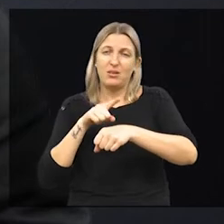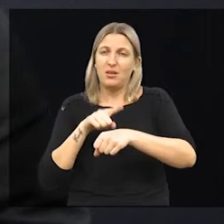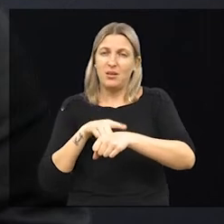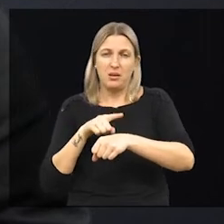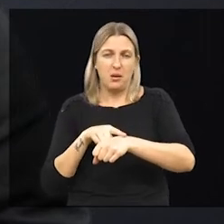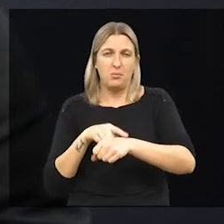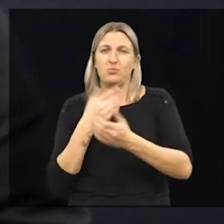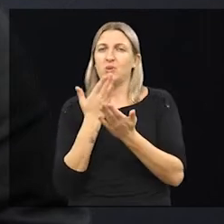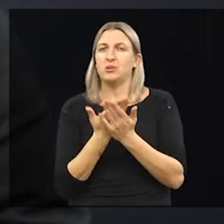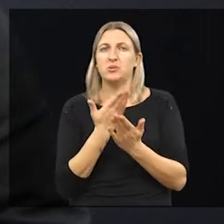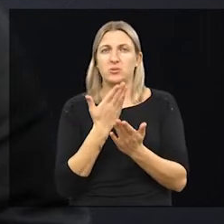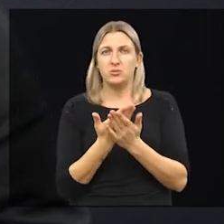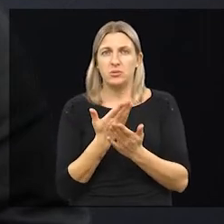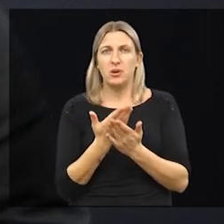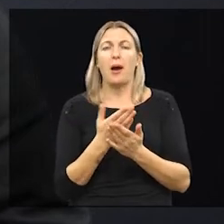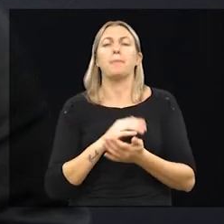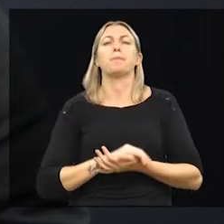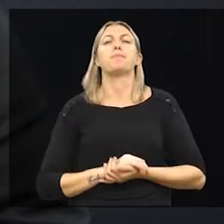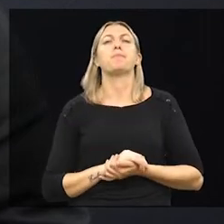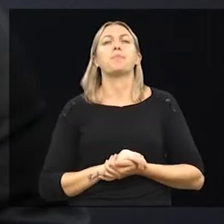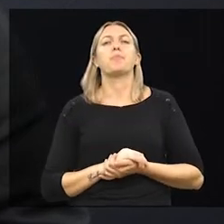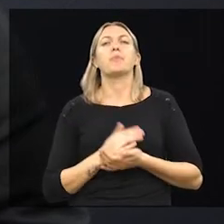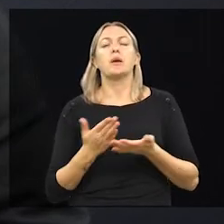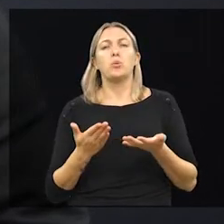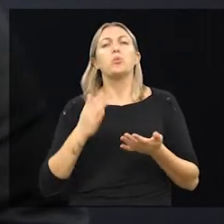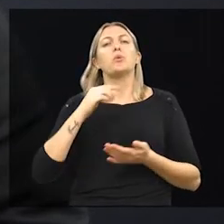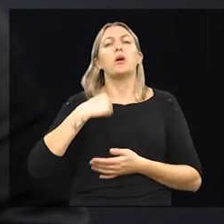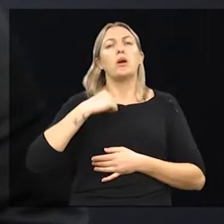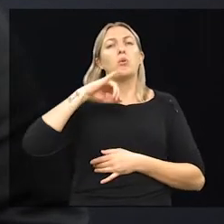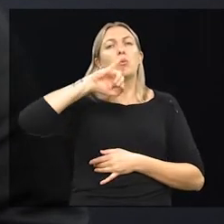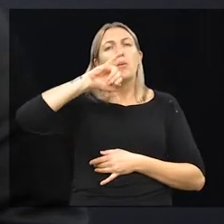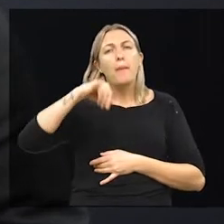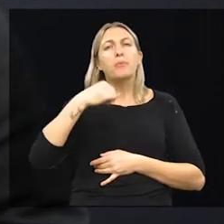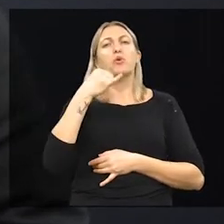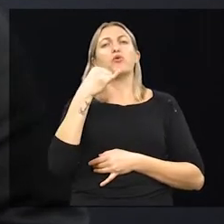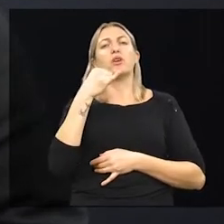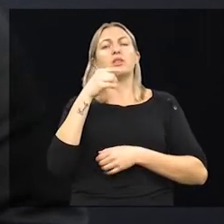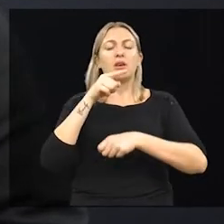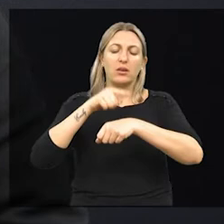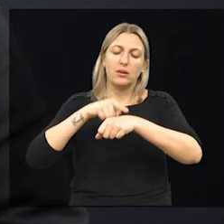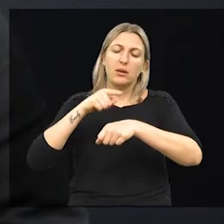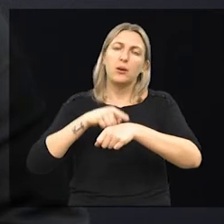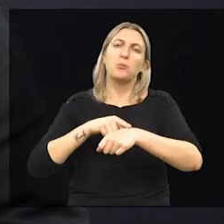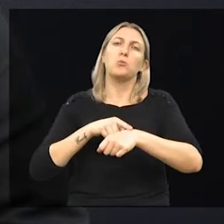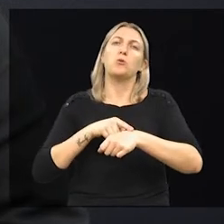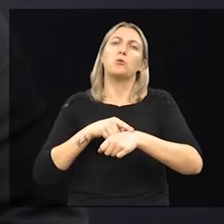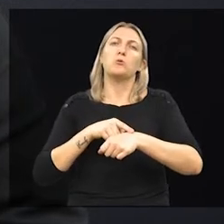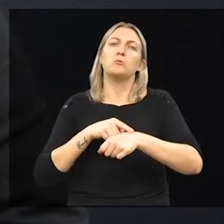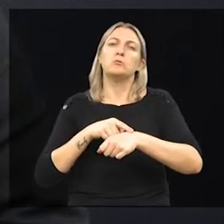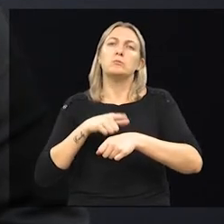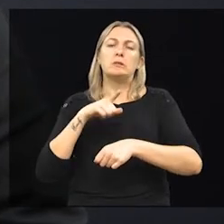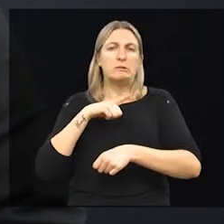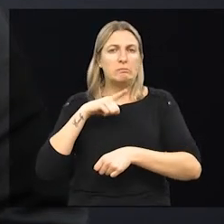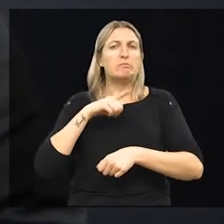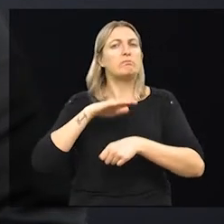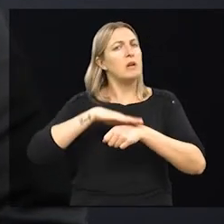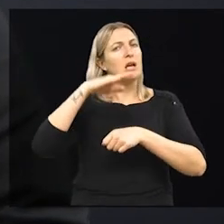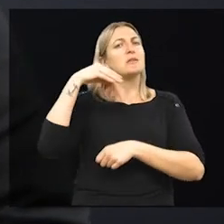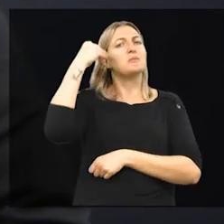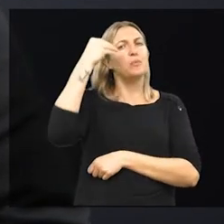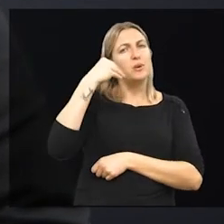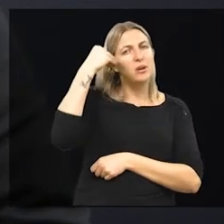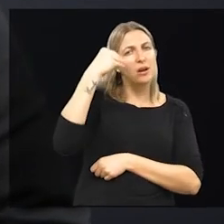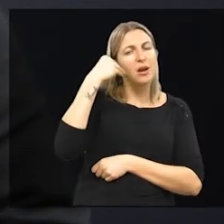de ter estudado mais feito mestrado naquela época porém como tinha uma carga horária muito